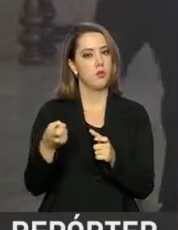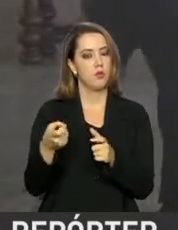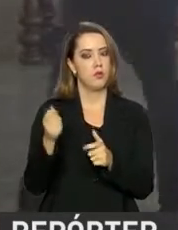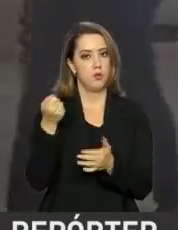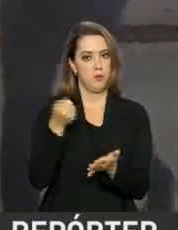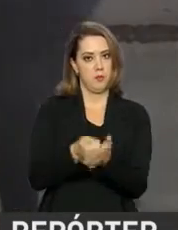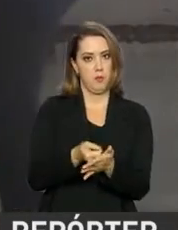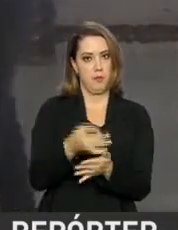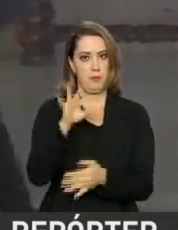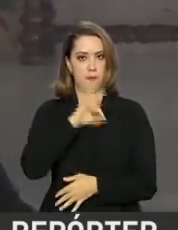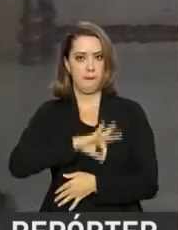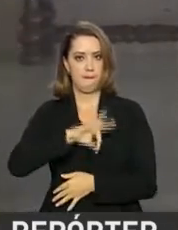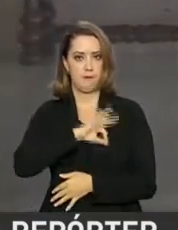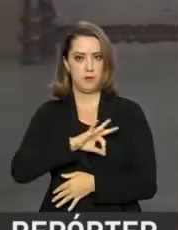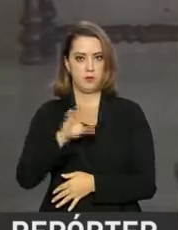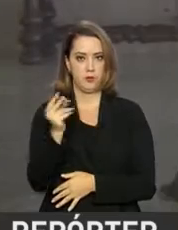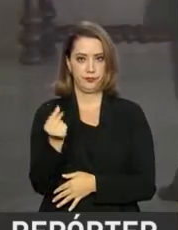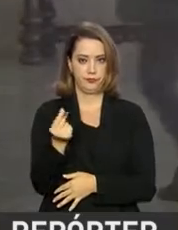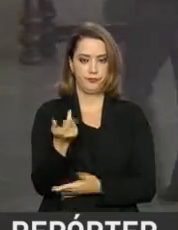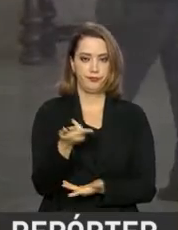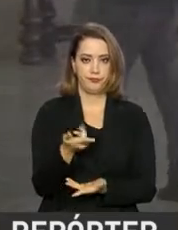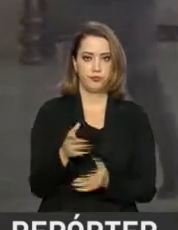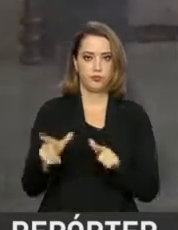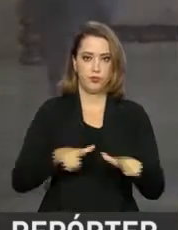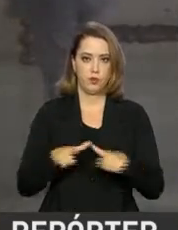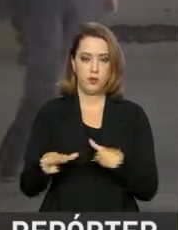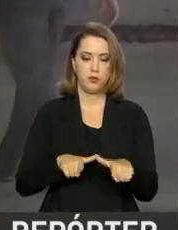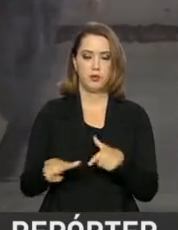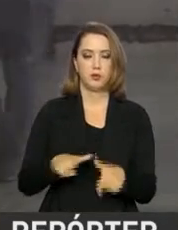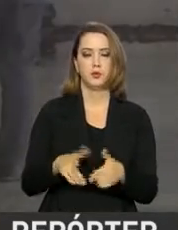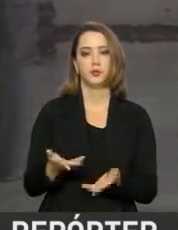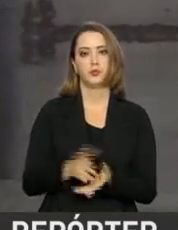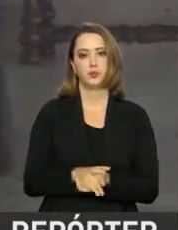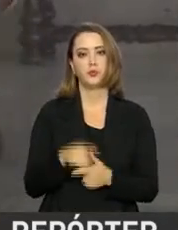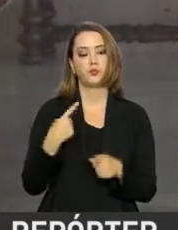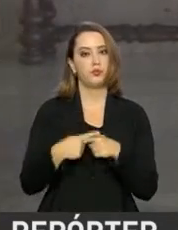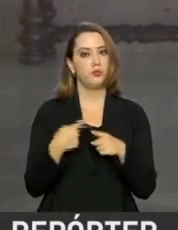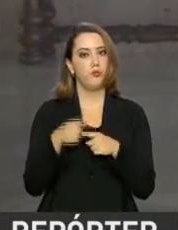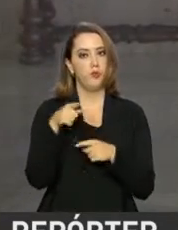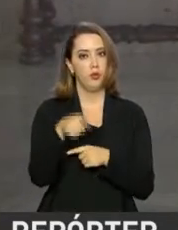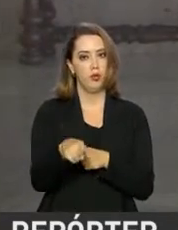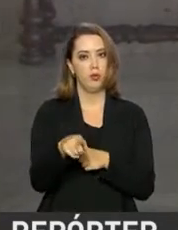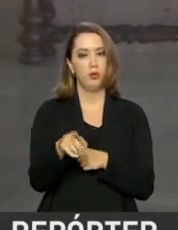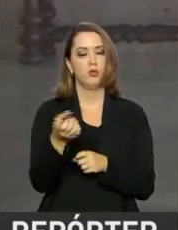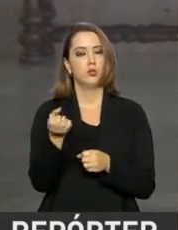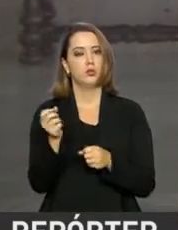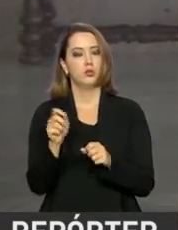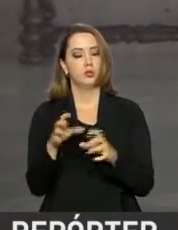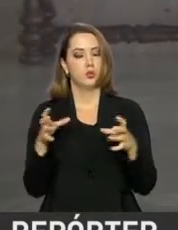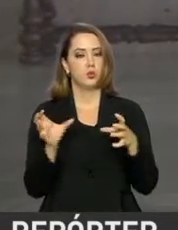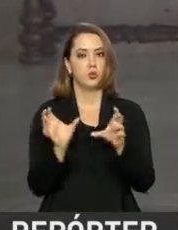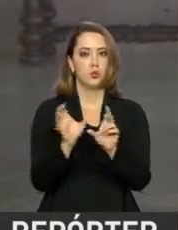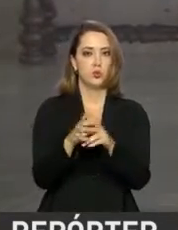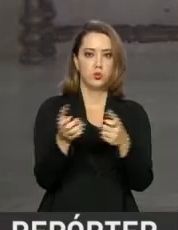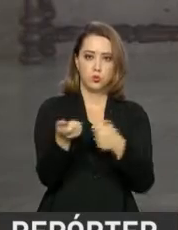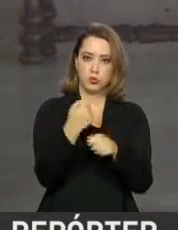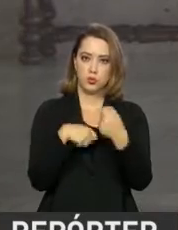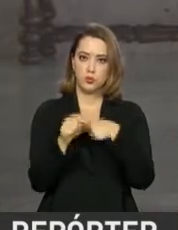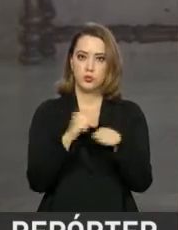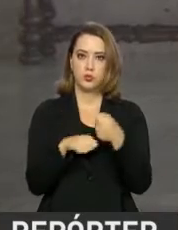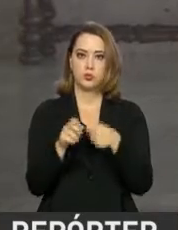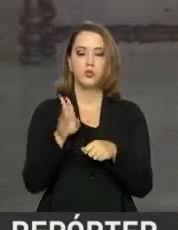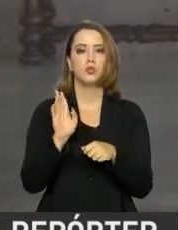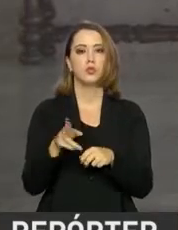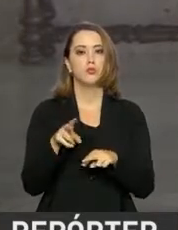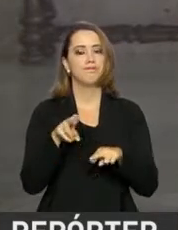pagamento do funcionalismo público. Por conta disso, nas últimas semanas, a equipe econômica do presidente em exercício, Michel Temer, está